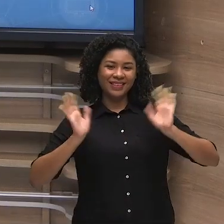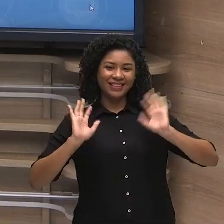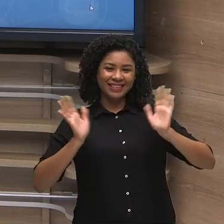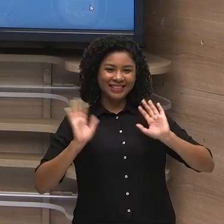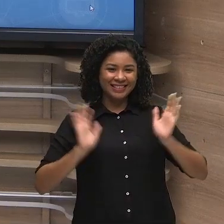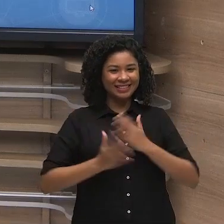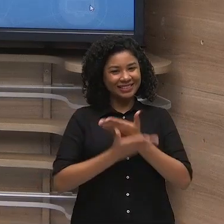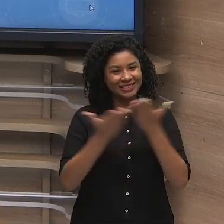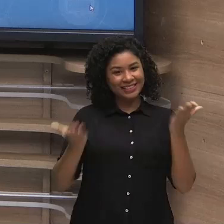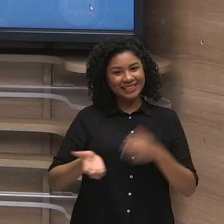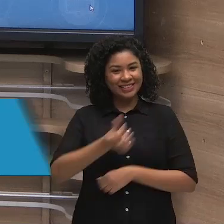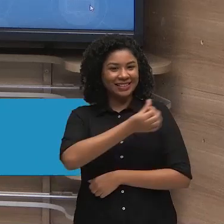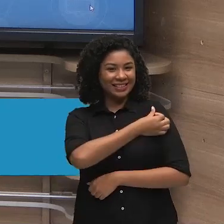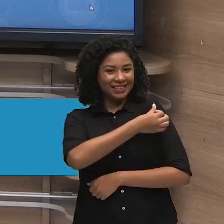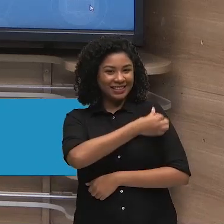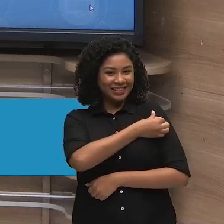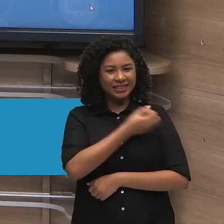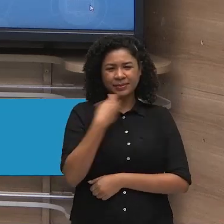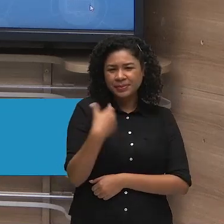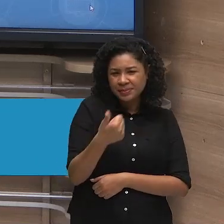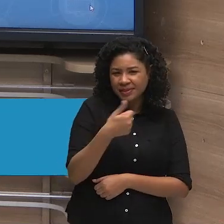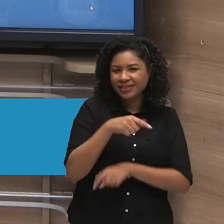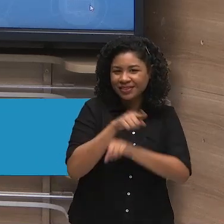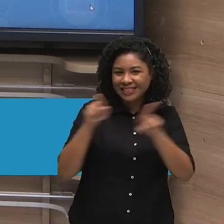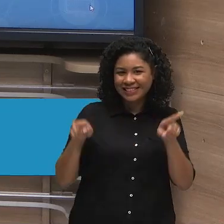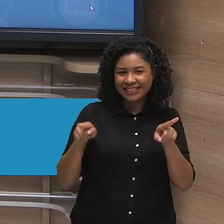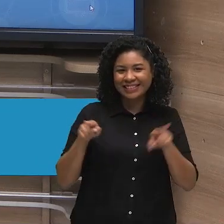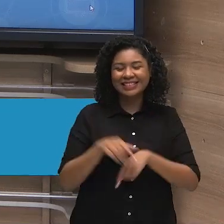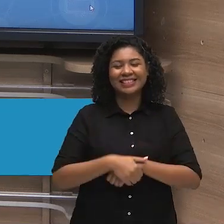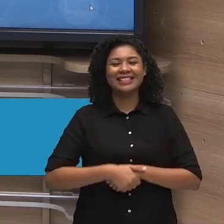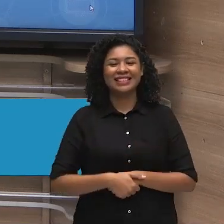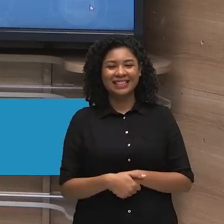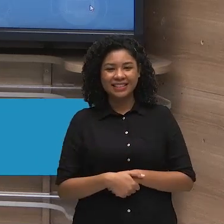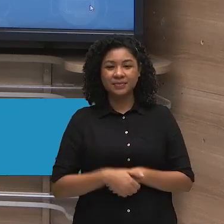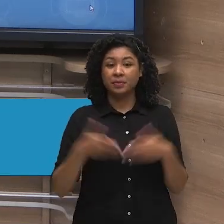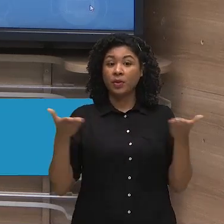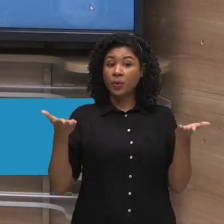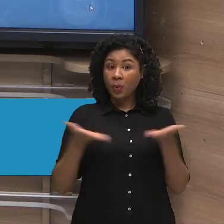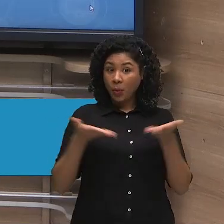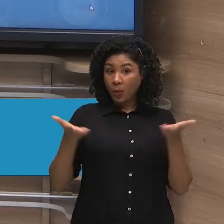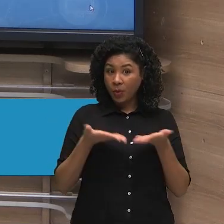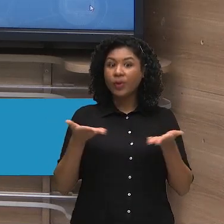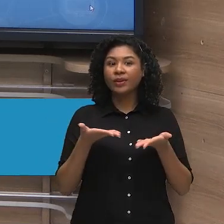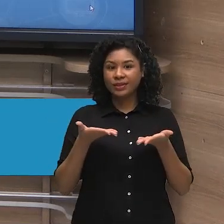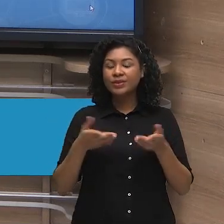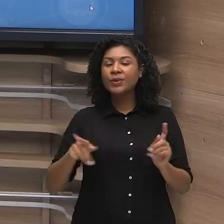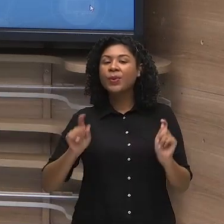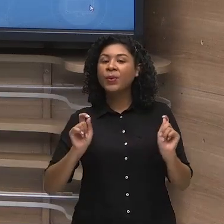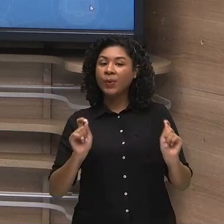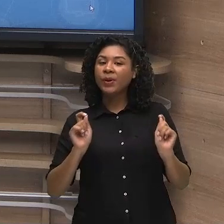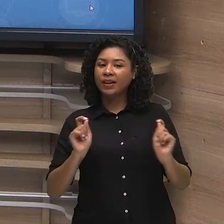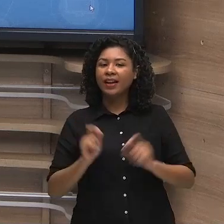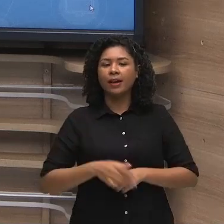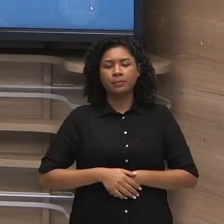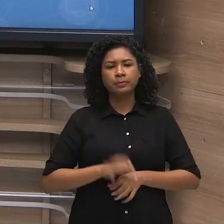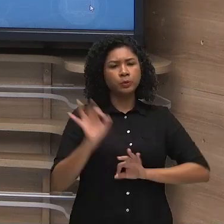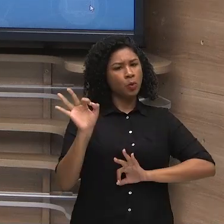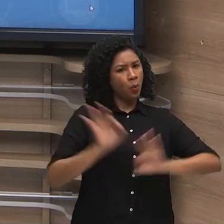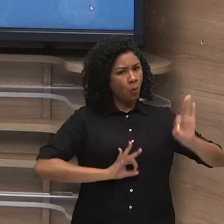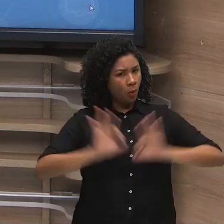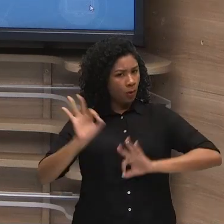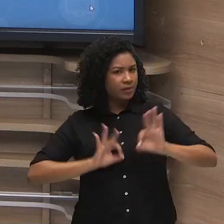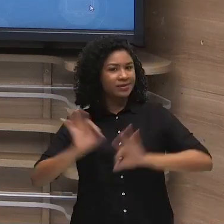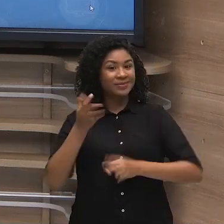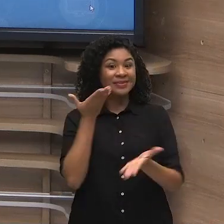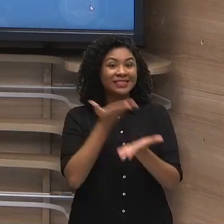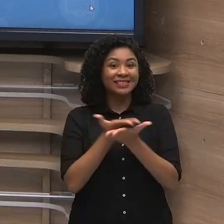Olá, pessoal do sexto ano, tudo bem com vocês? Hoje vamos então nos preparar para mais